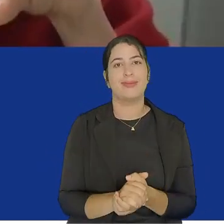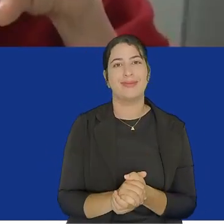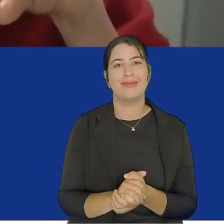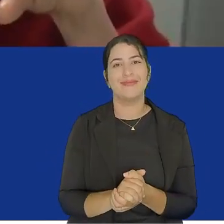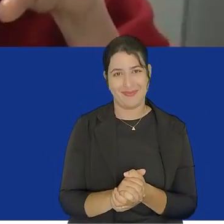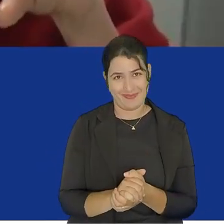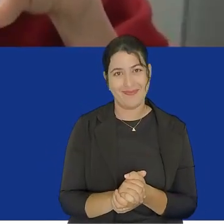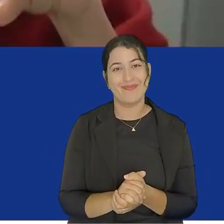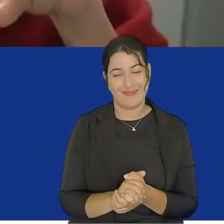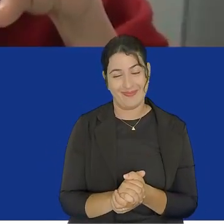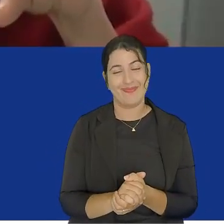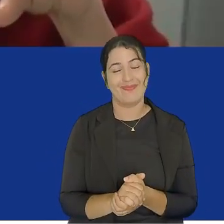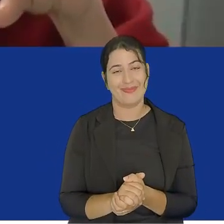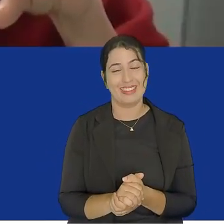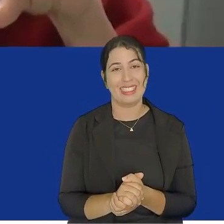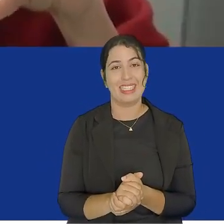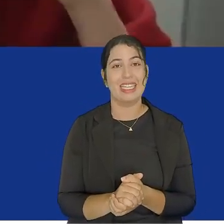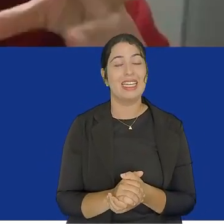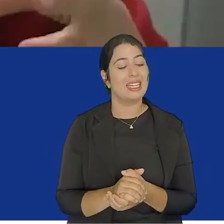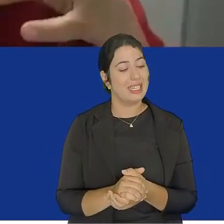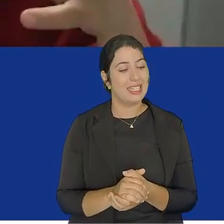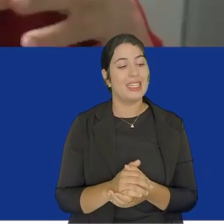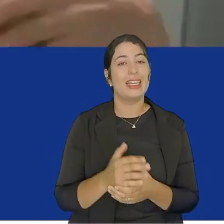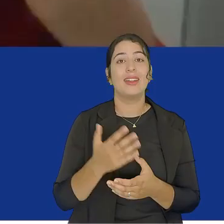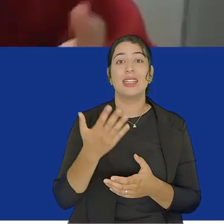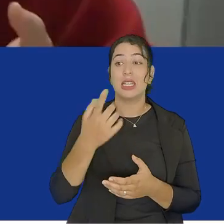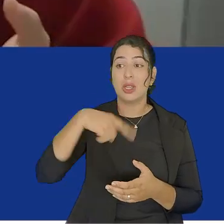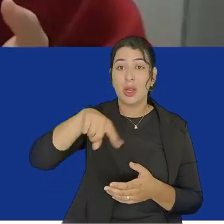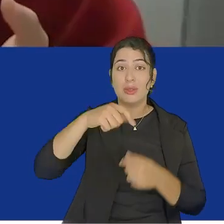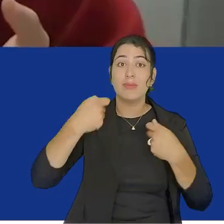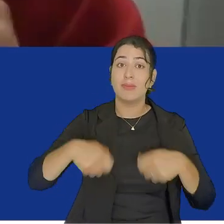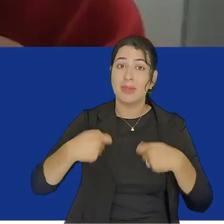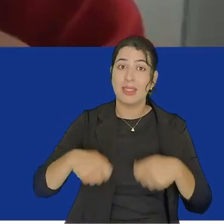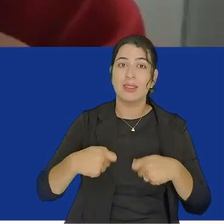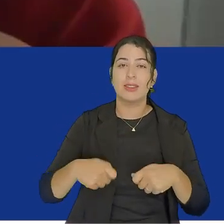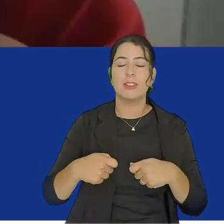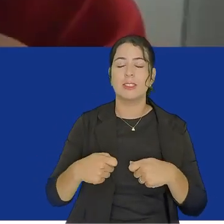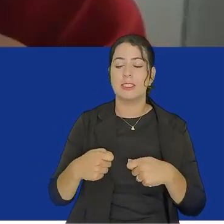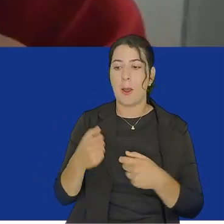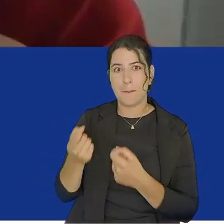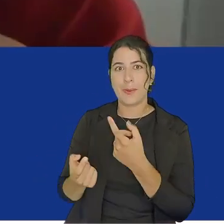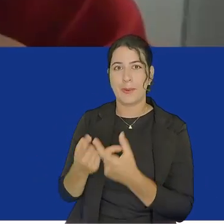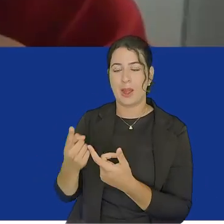Vai dar. Desde que a gente se disponha a virar pipoca e não piruar.